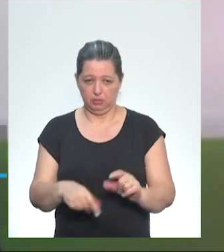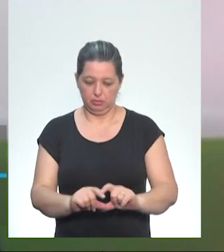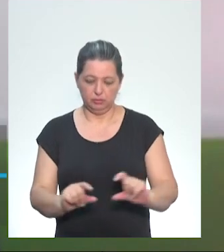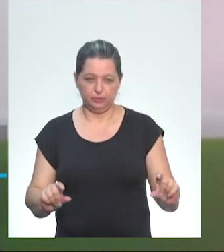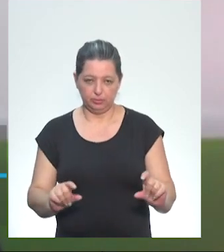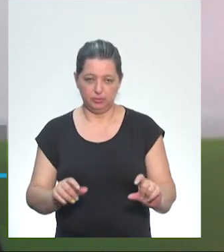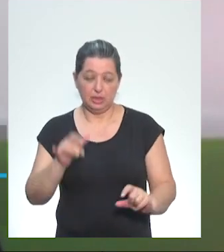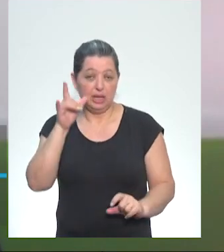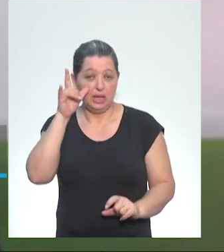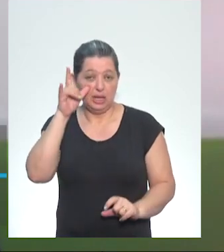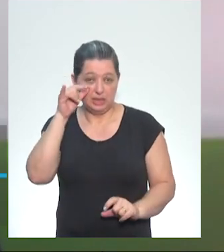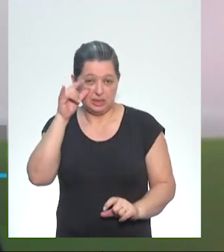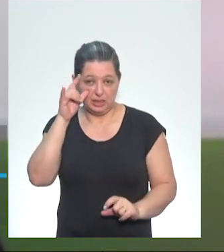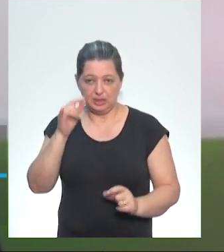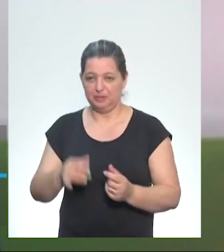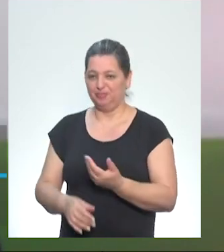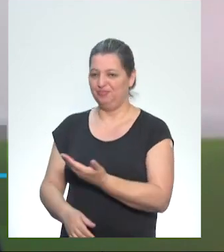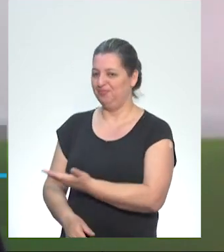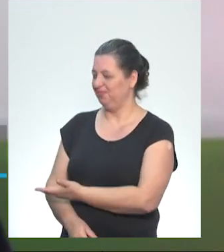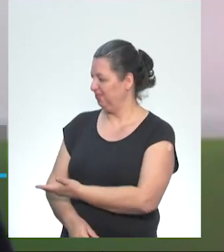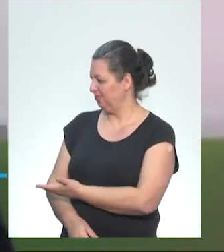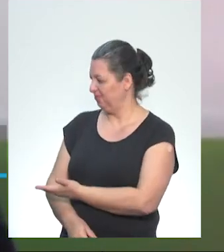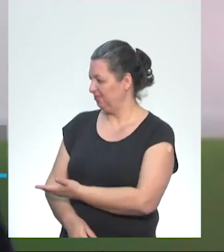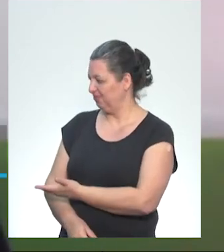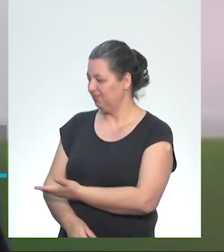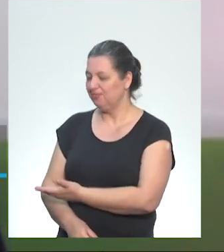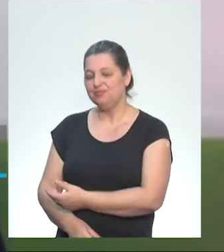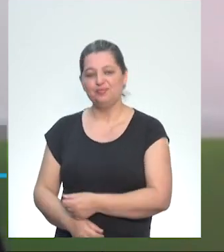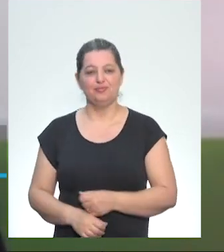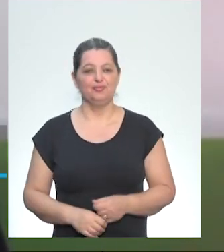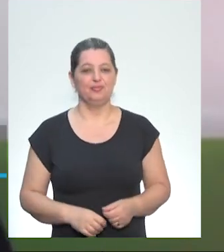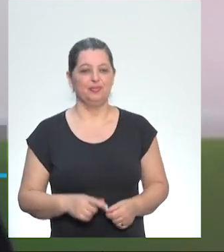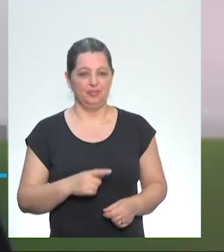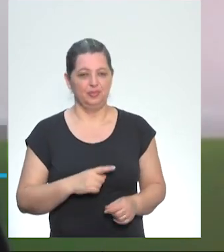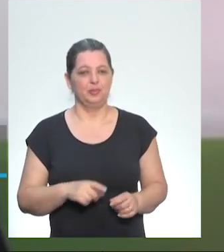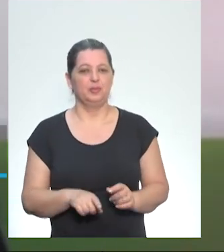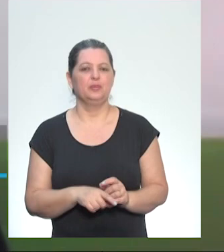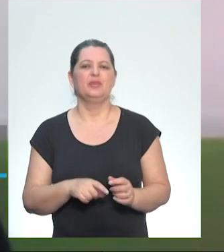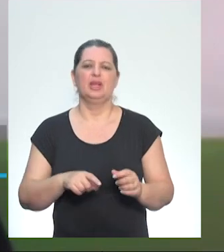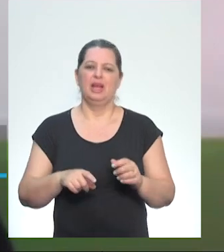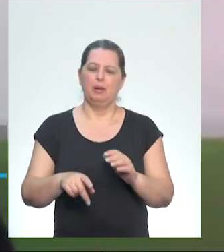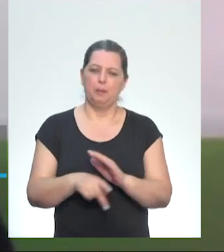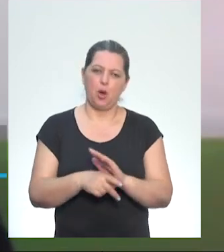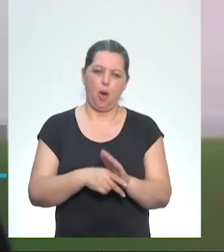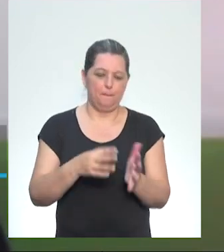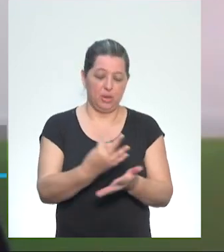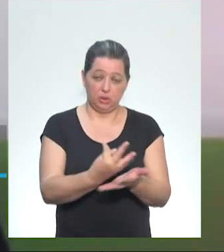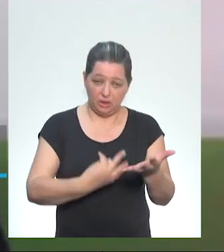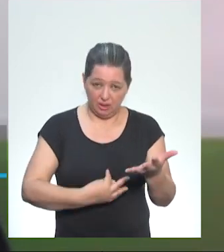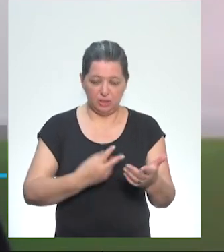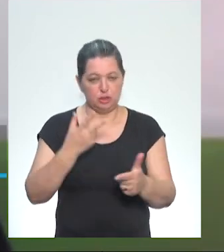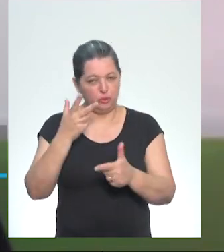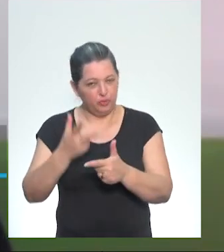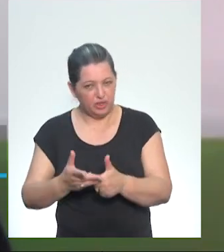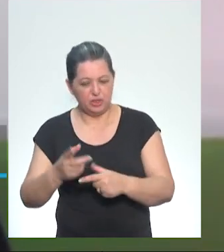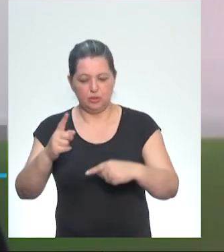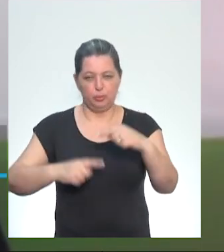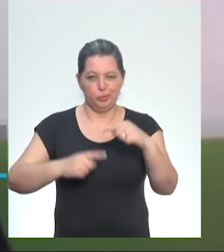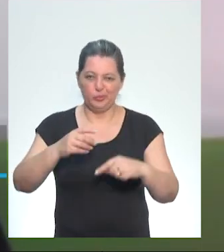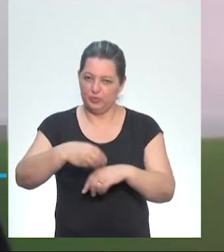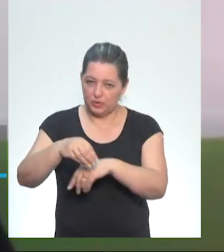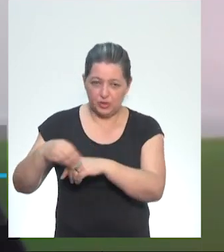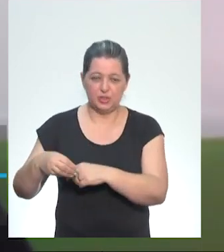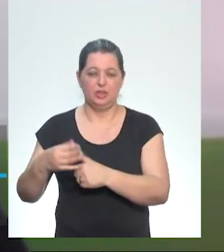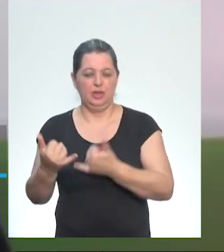nosso Instagram, então, o @cieb, então lá a gente vai colocar trechos de vídeos, indicações de materiais,